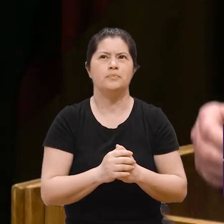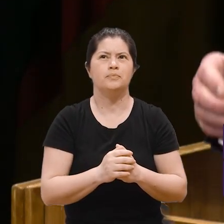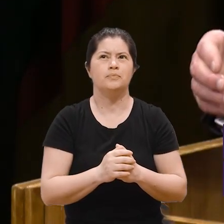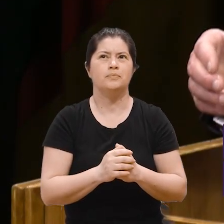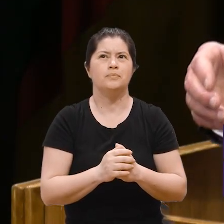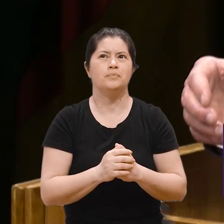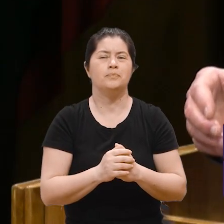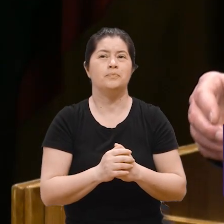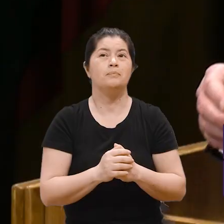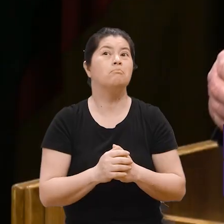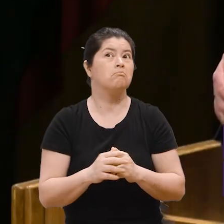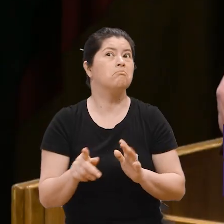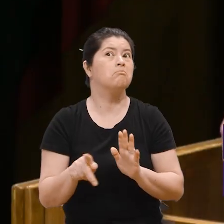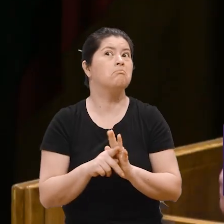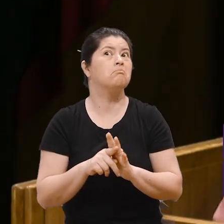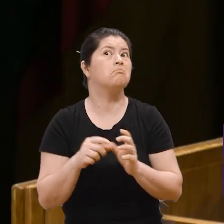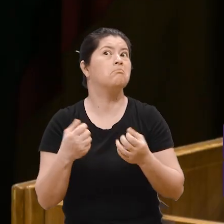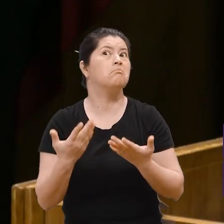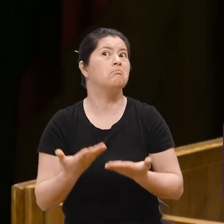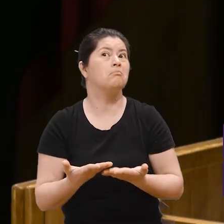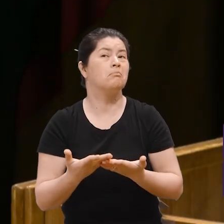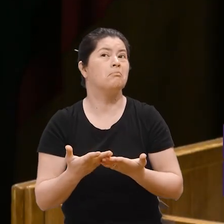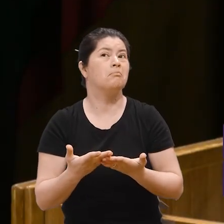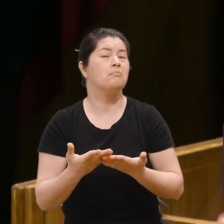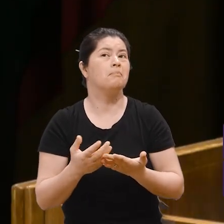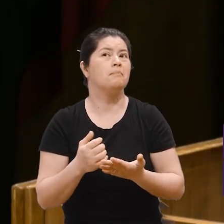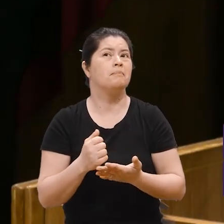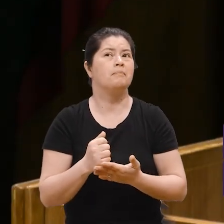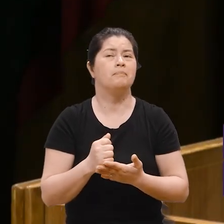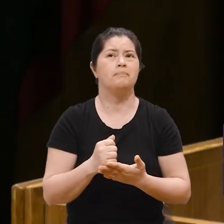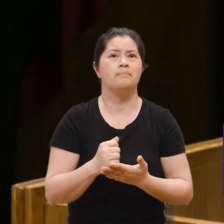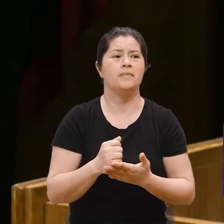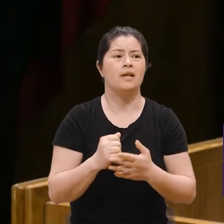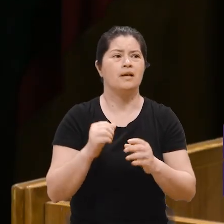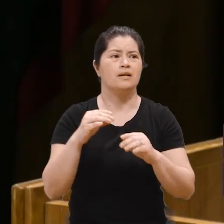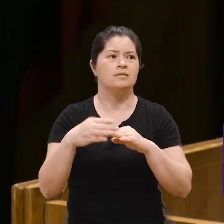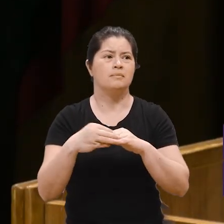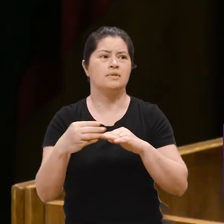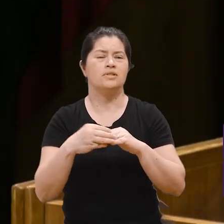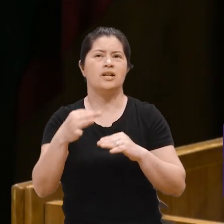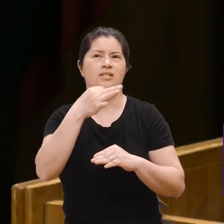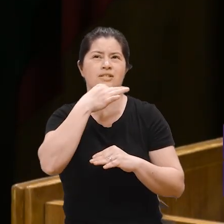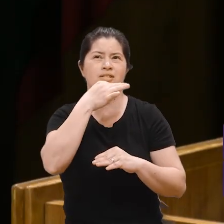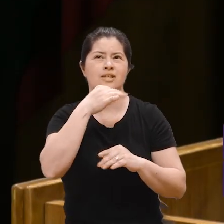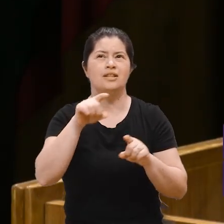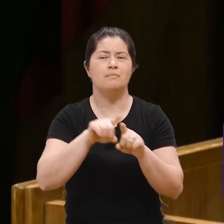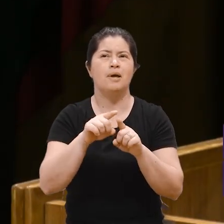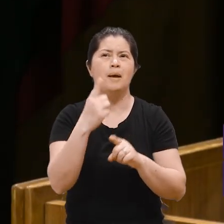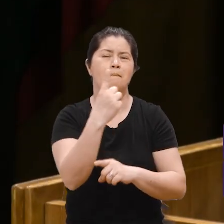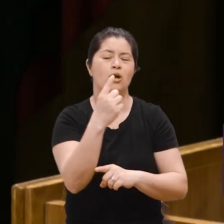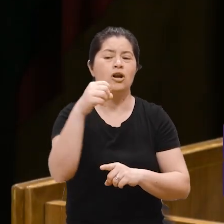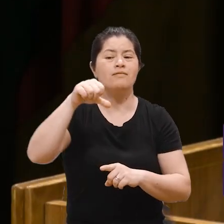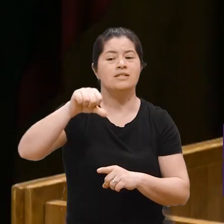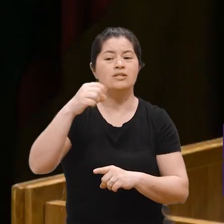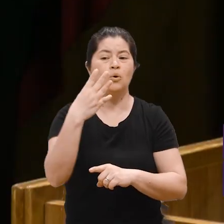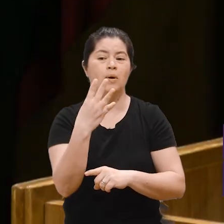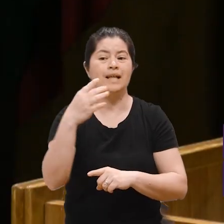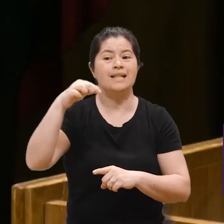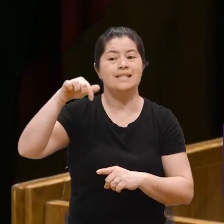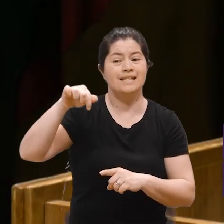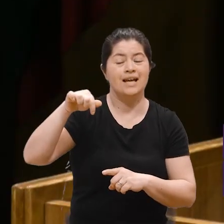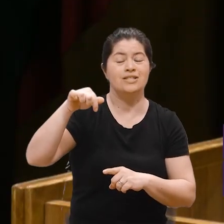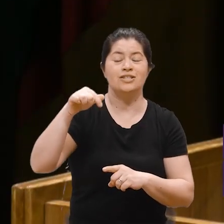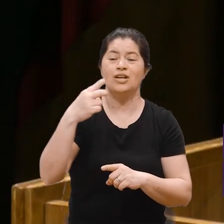o próprio Rossano Boff, aqui da Sapataria Caxias, também é uma empresa longeva, já do ano de 1947, assim como a